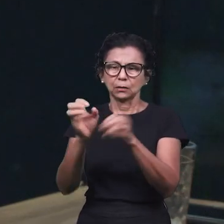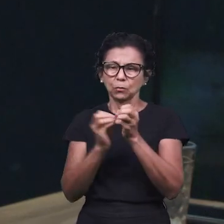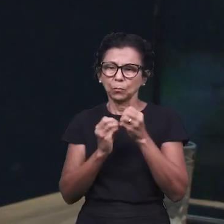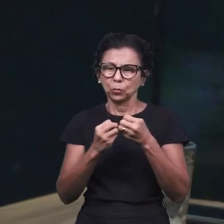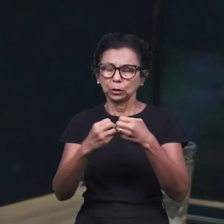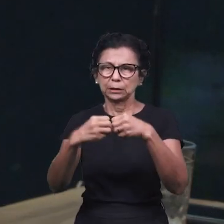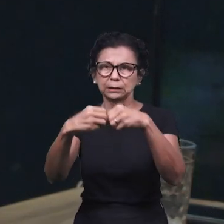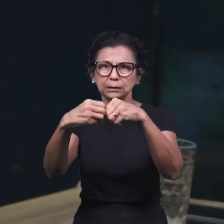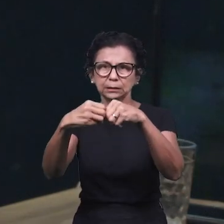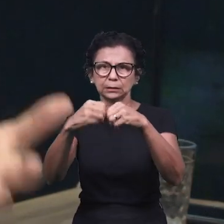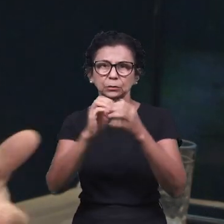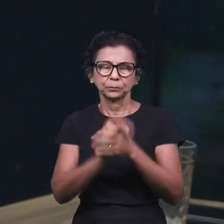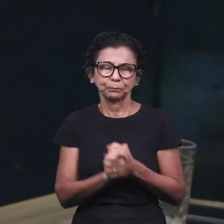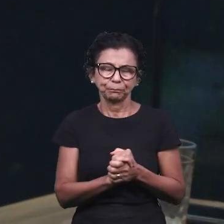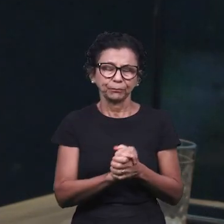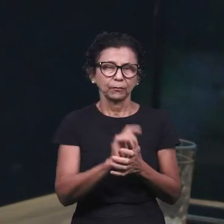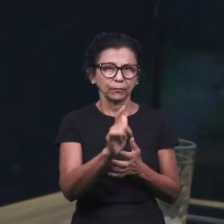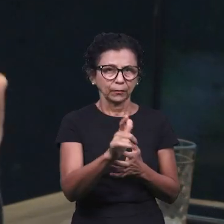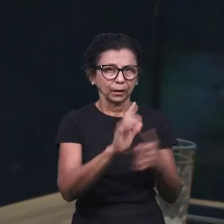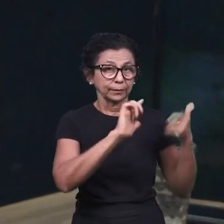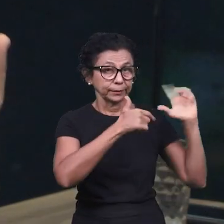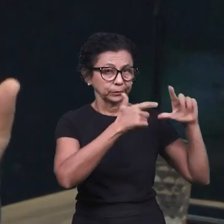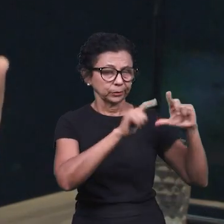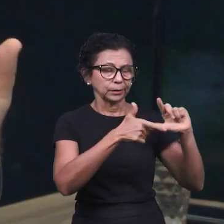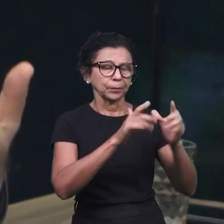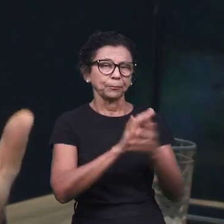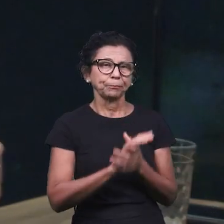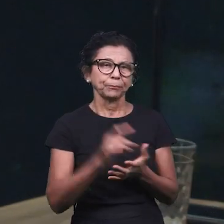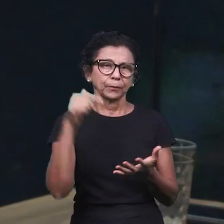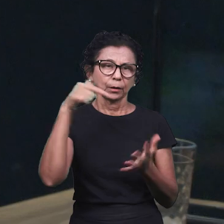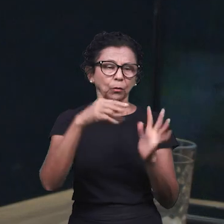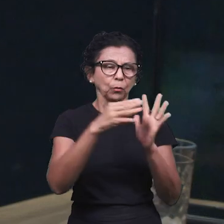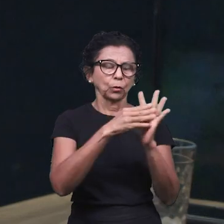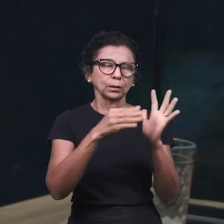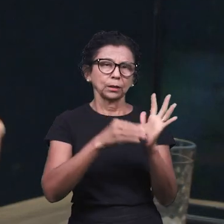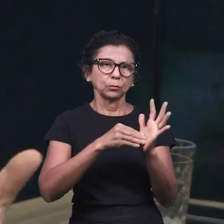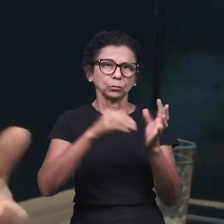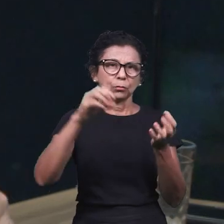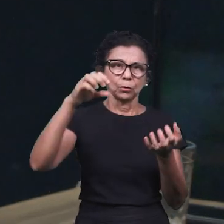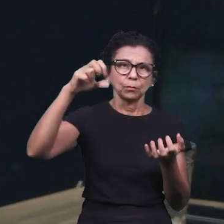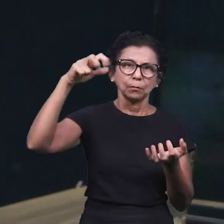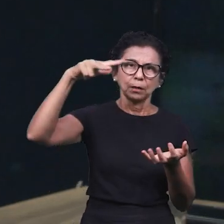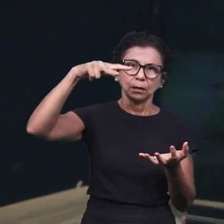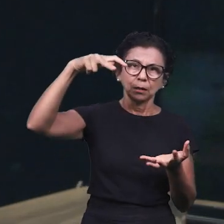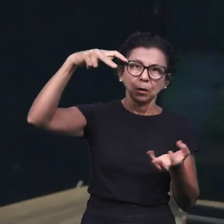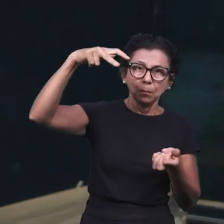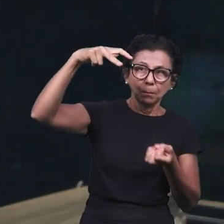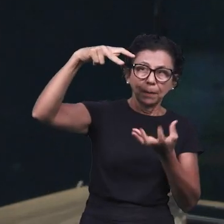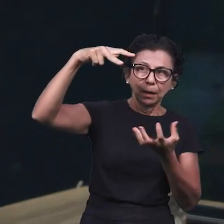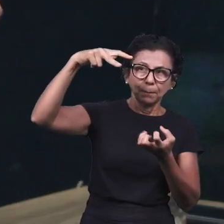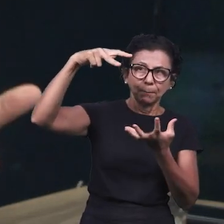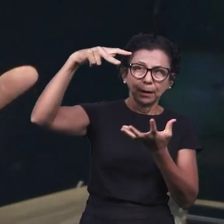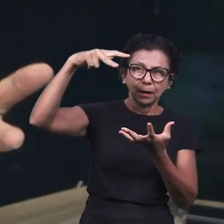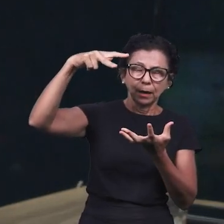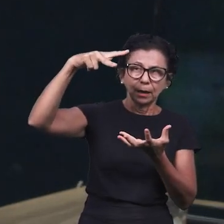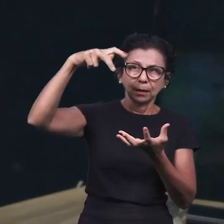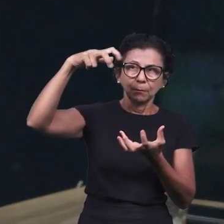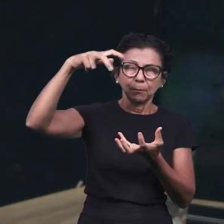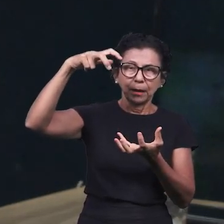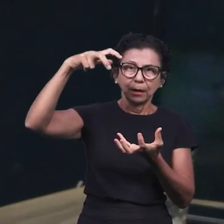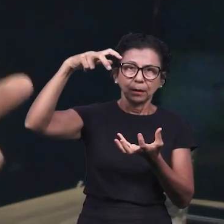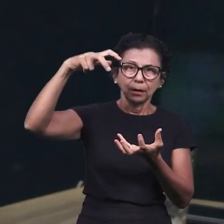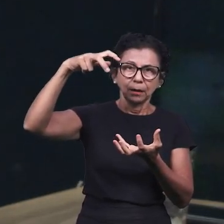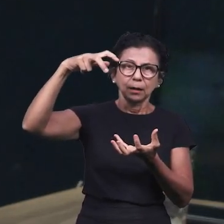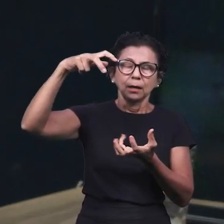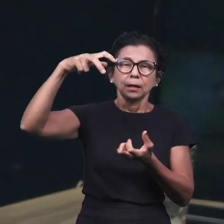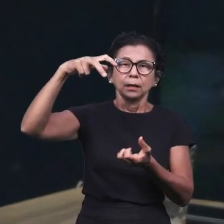conteúdo chegar. E como o pastor falou, nós estamos fazendo para o Senhor, e isso é uma bênção na nossa vida. E